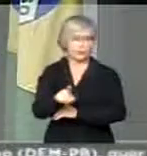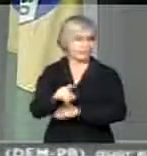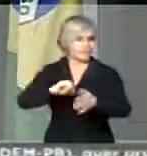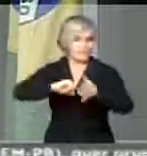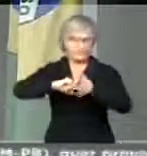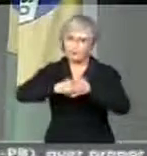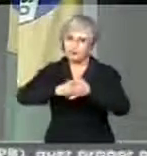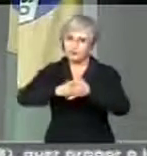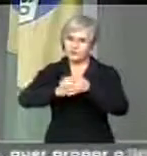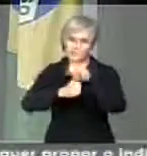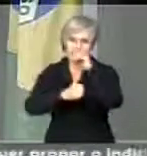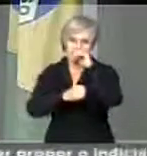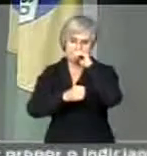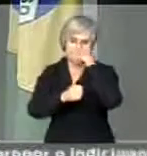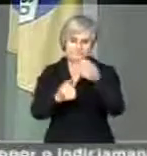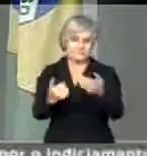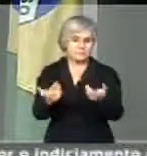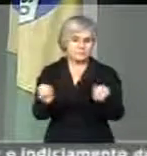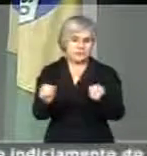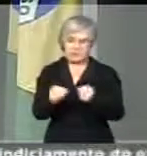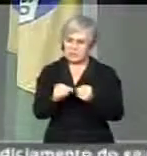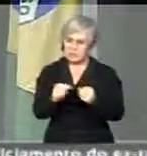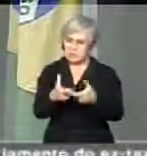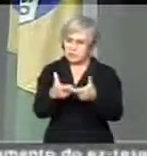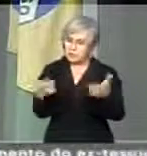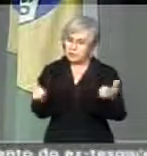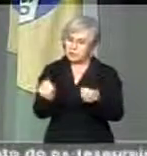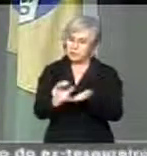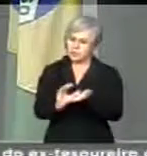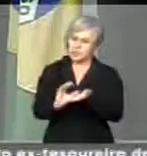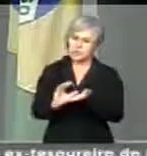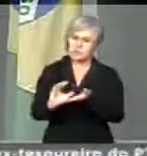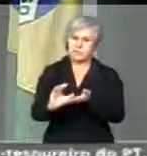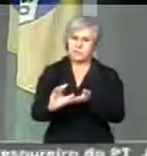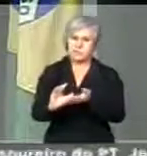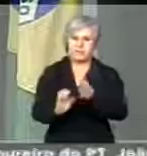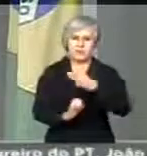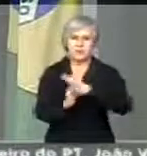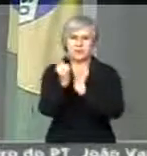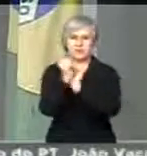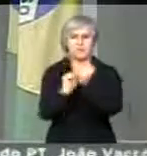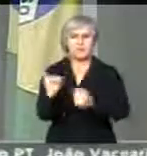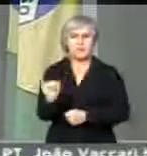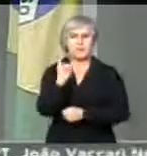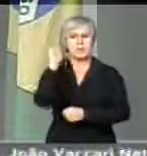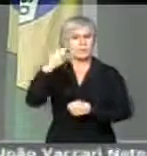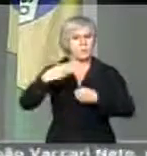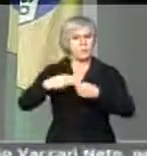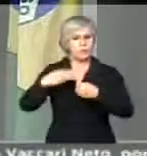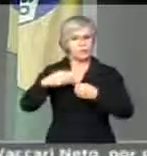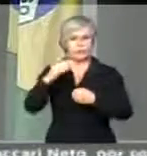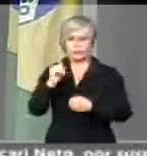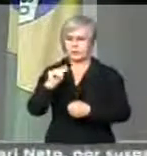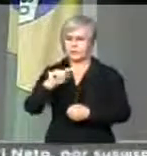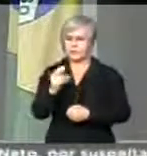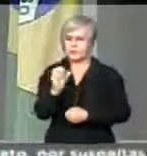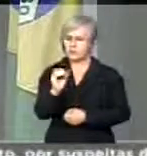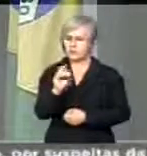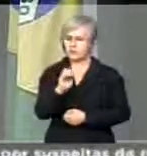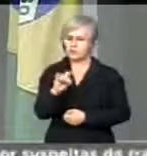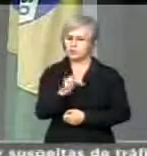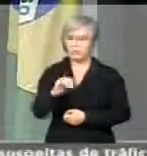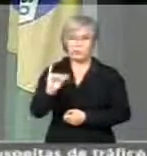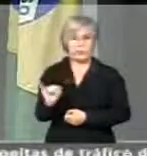Lamentavelmente, ela fez um grande investimento, é uma fábrica importante para o município de Cachoeirinha, importante para o Rio Grande do